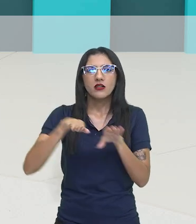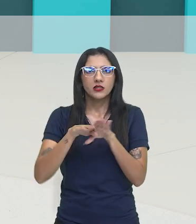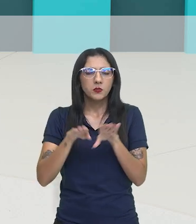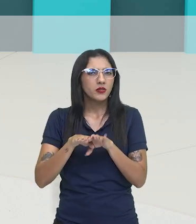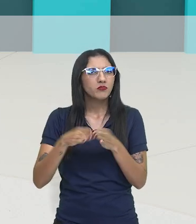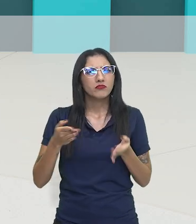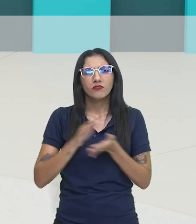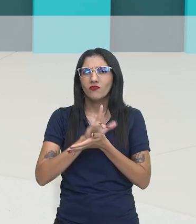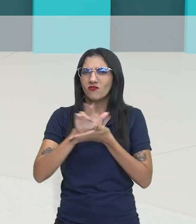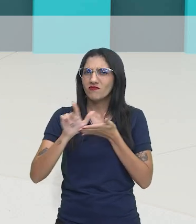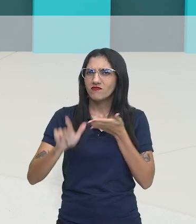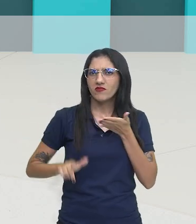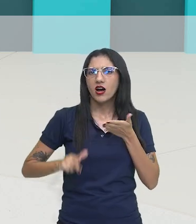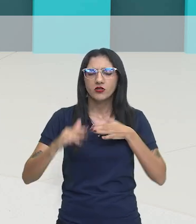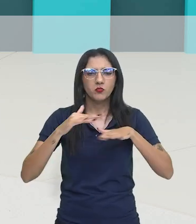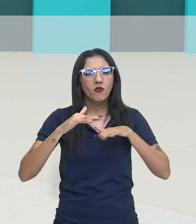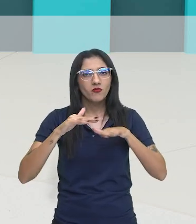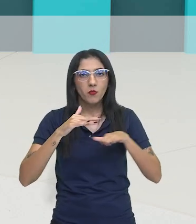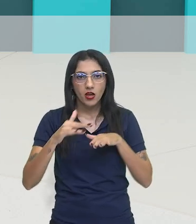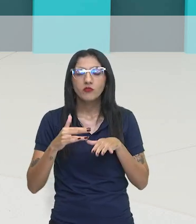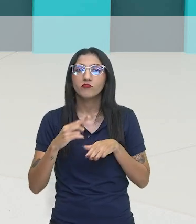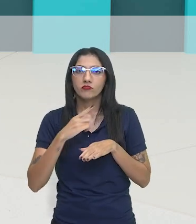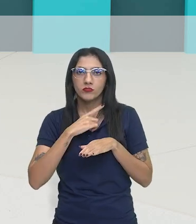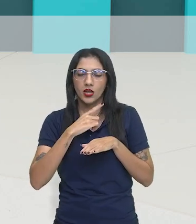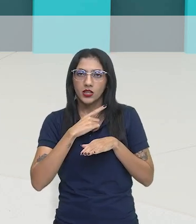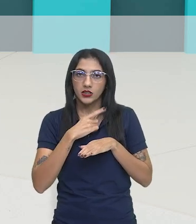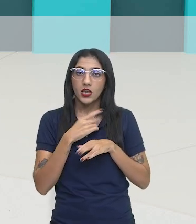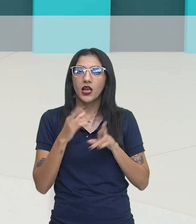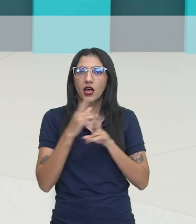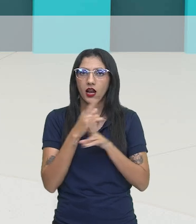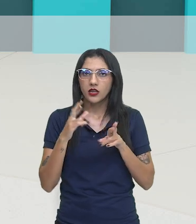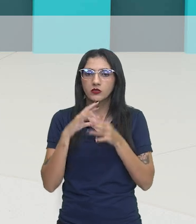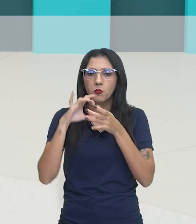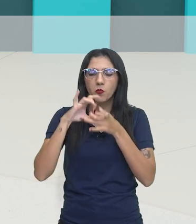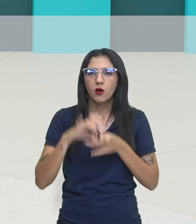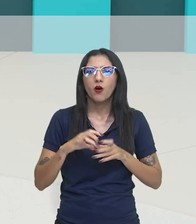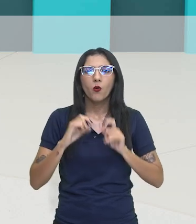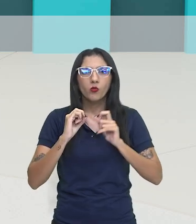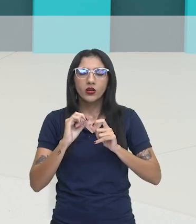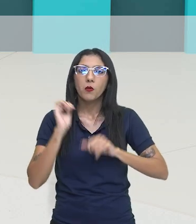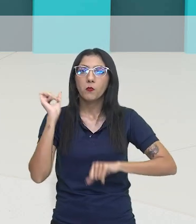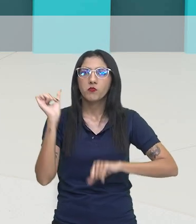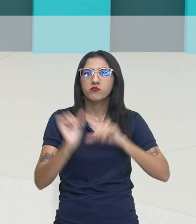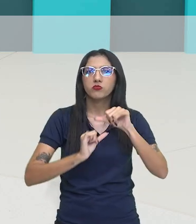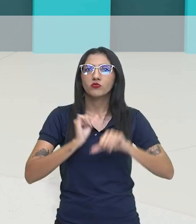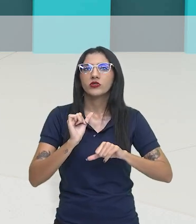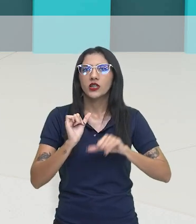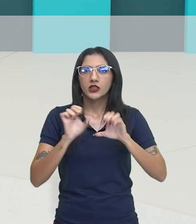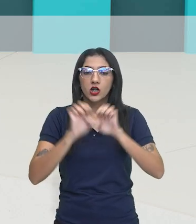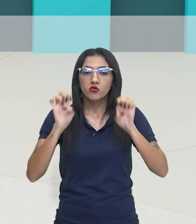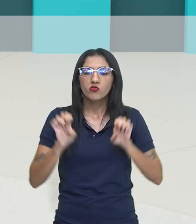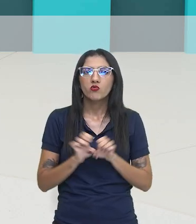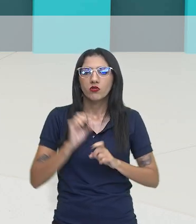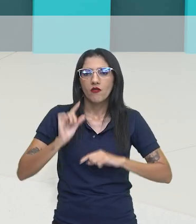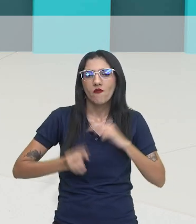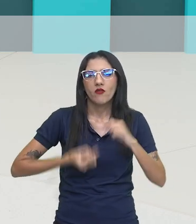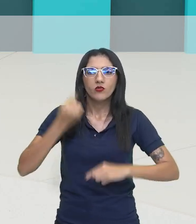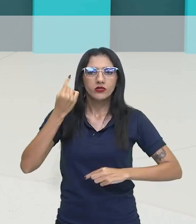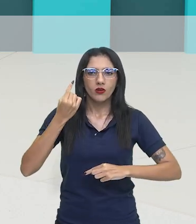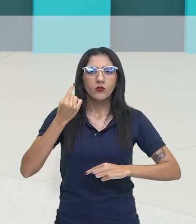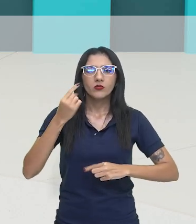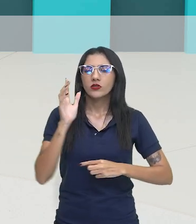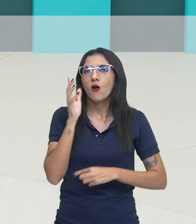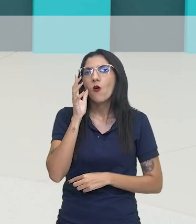Então, vários movimentos são realizados graças à modificação evolutiva que houve